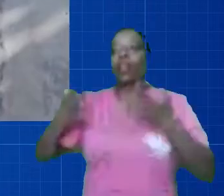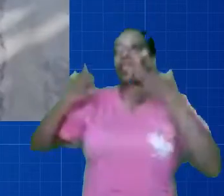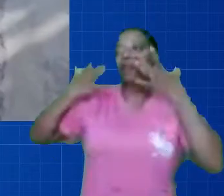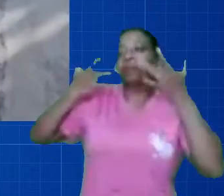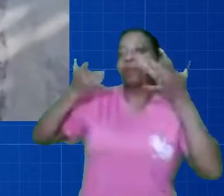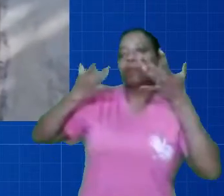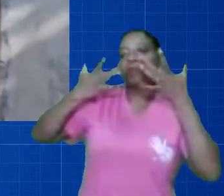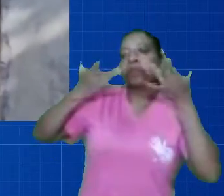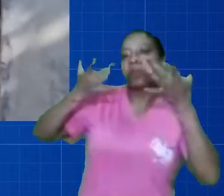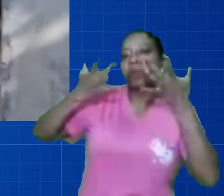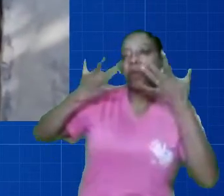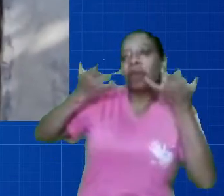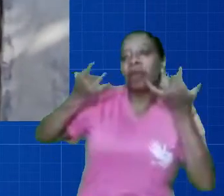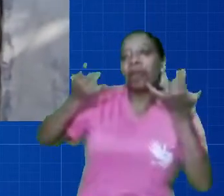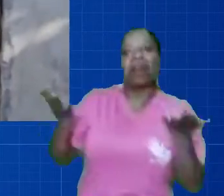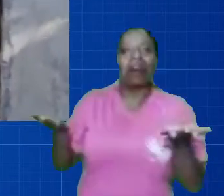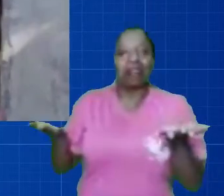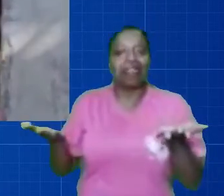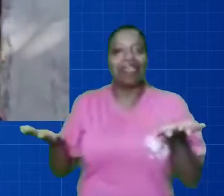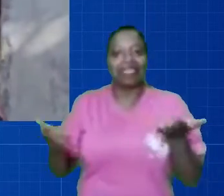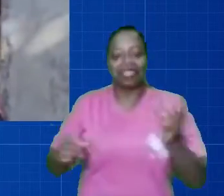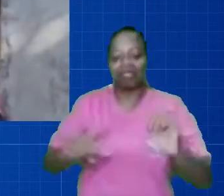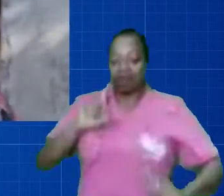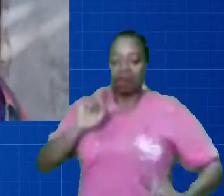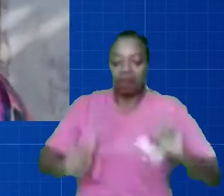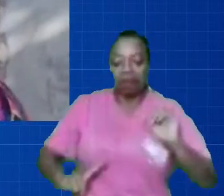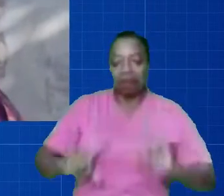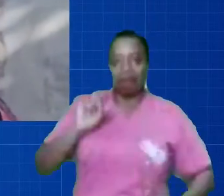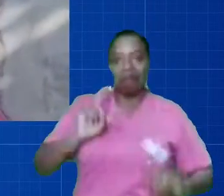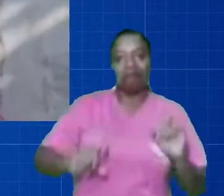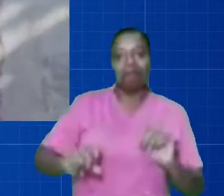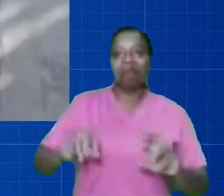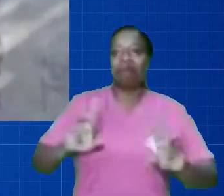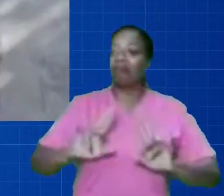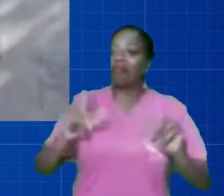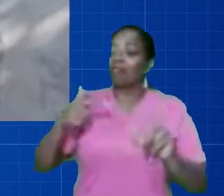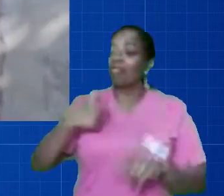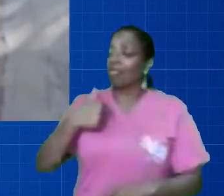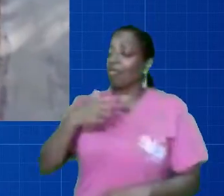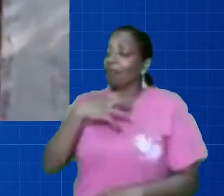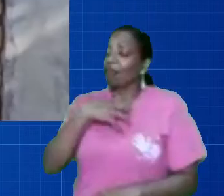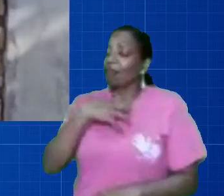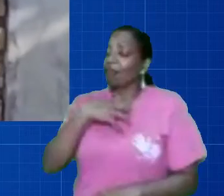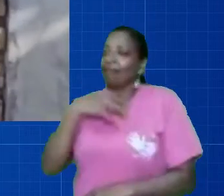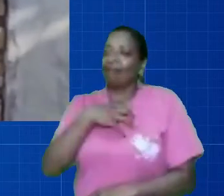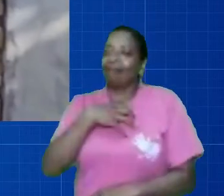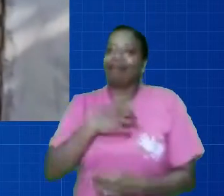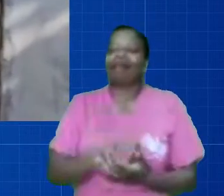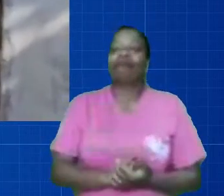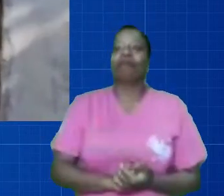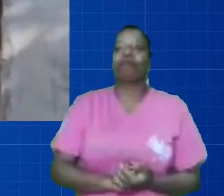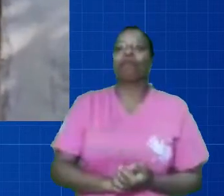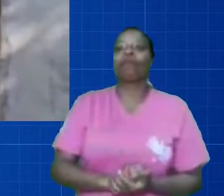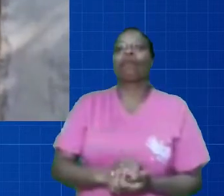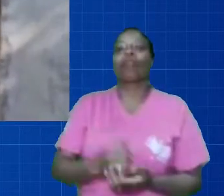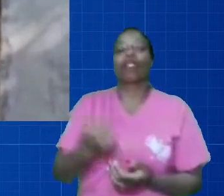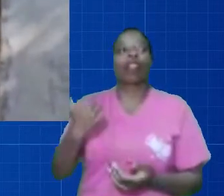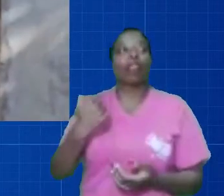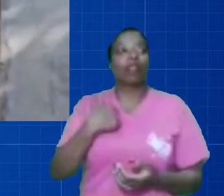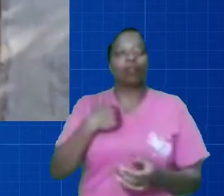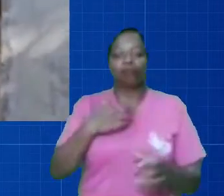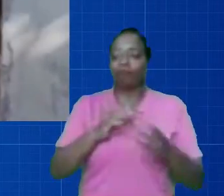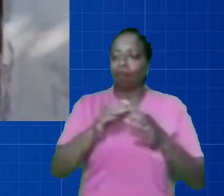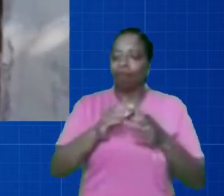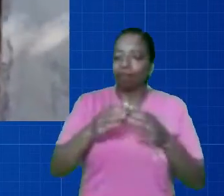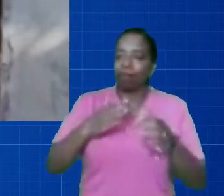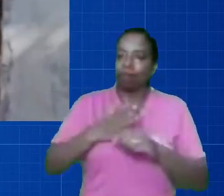no nosso interior. E quando a gente entrou à prefeitura, as formações continuadas que tinham naquela época eram